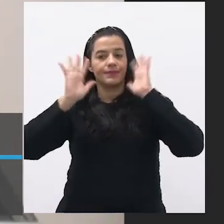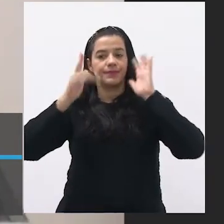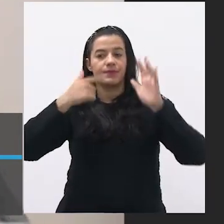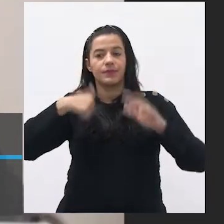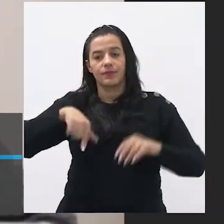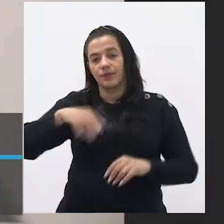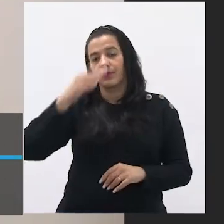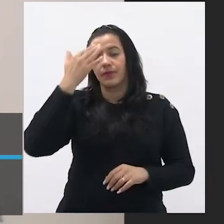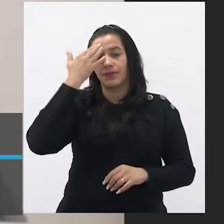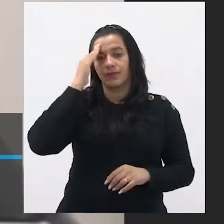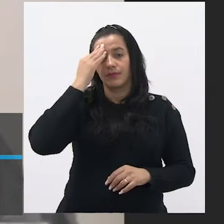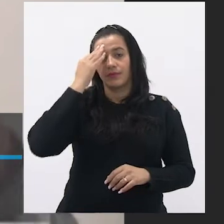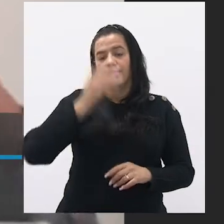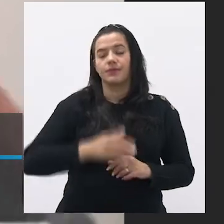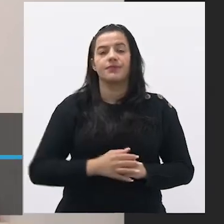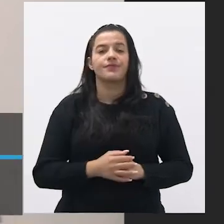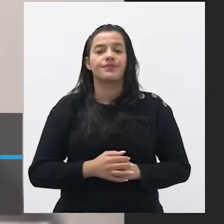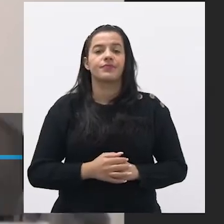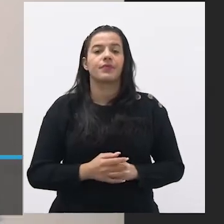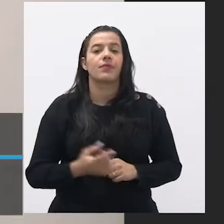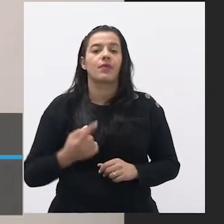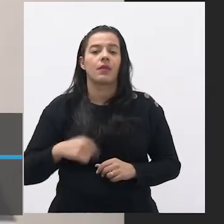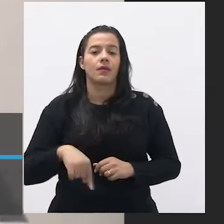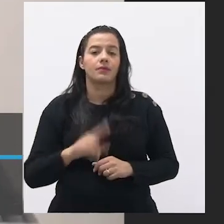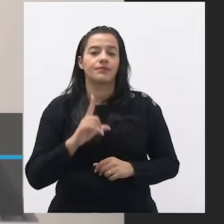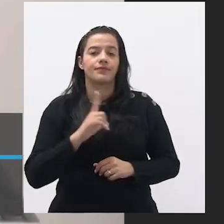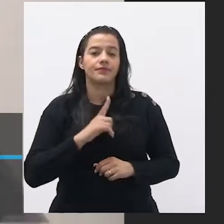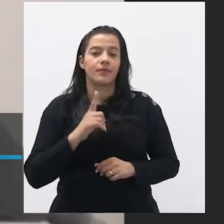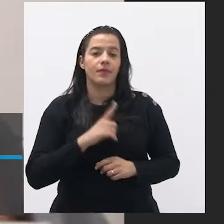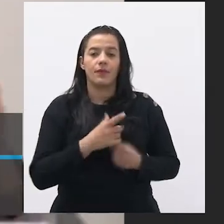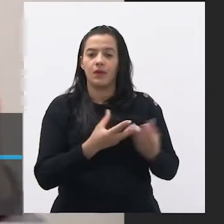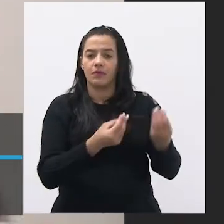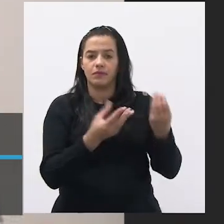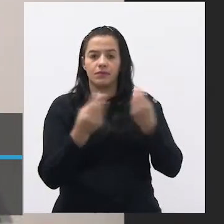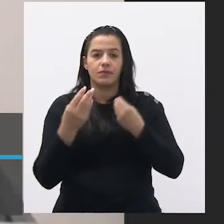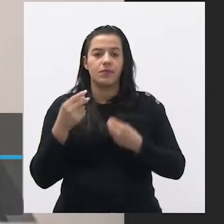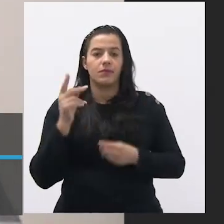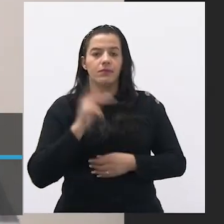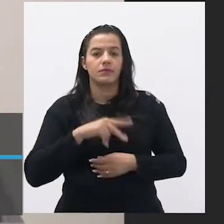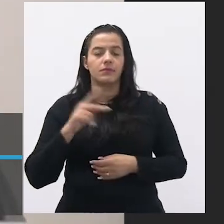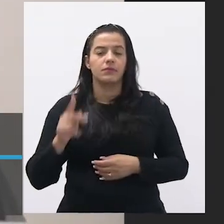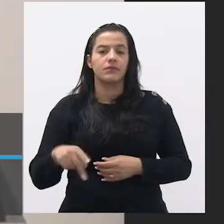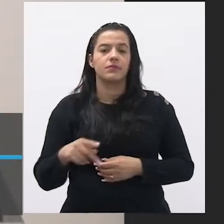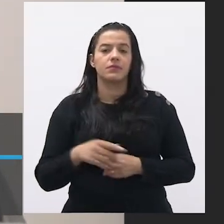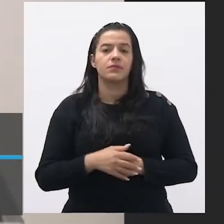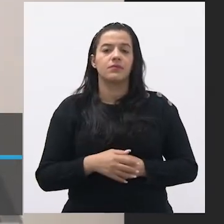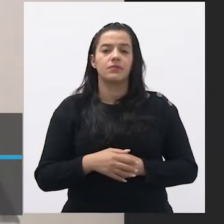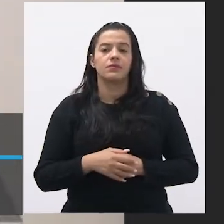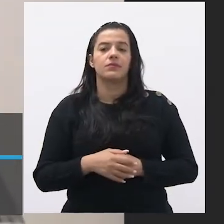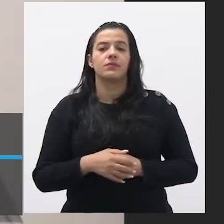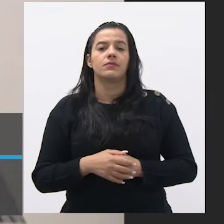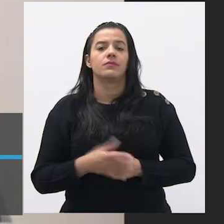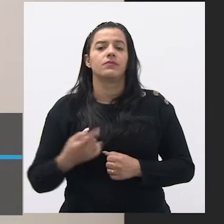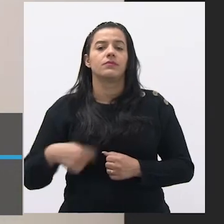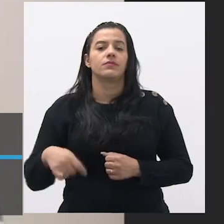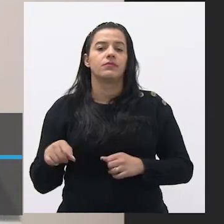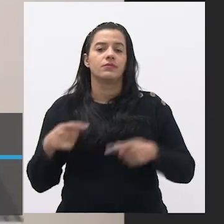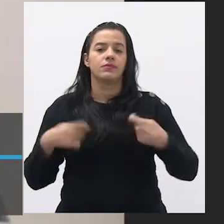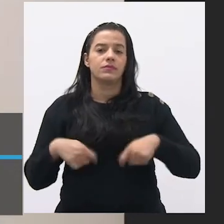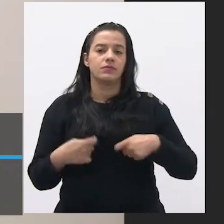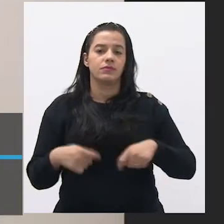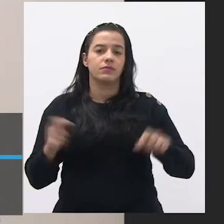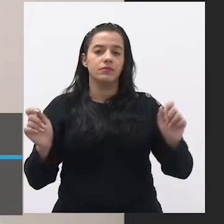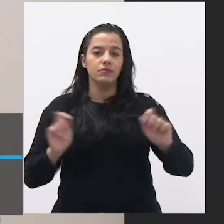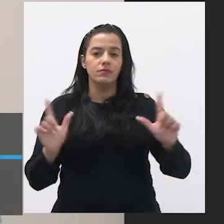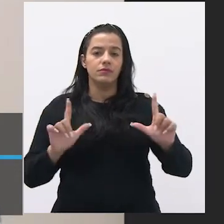compreensão, e nós temos, né, a maioria dos nossos professores não discriminam, né? Mas a gente precisa estar atento também para